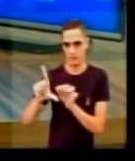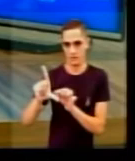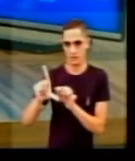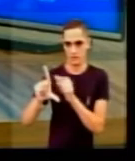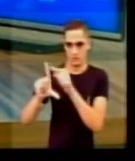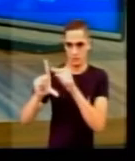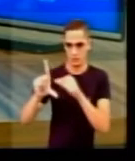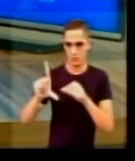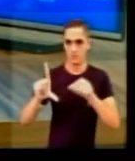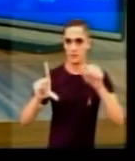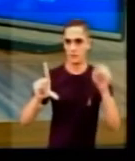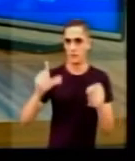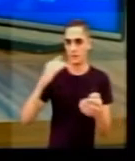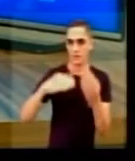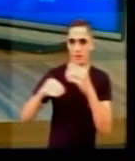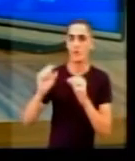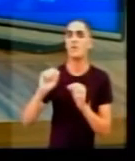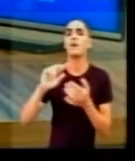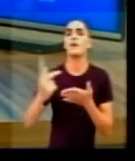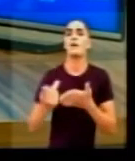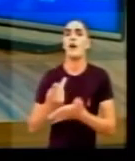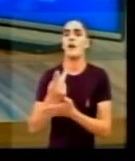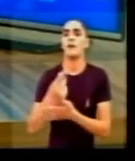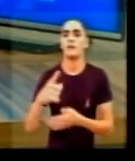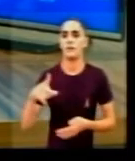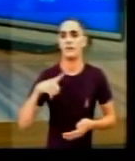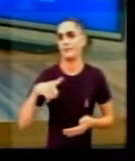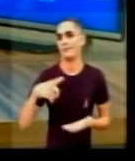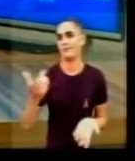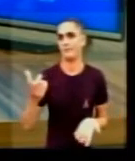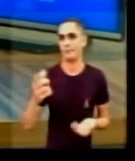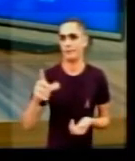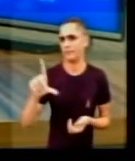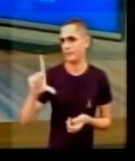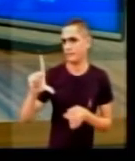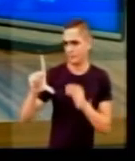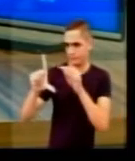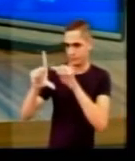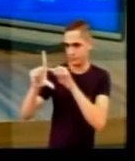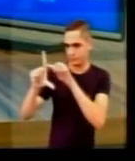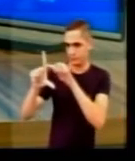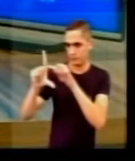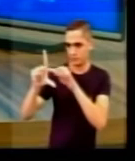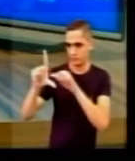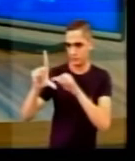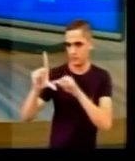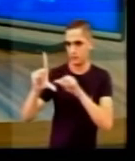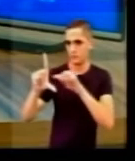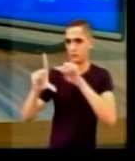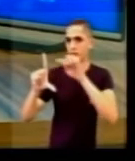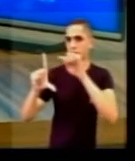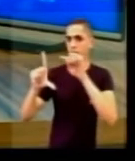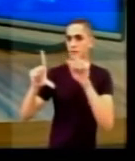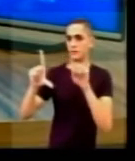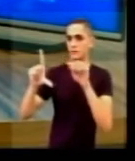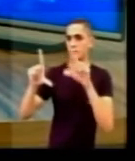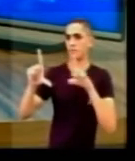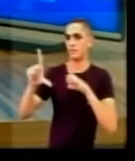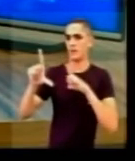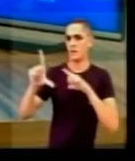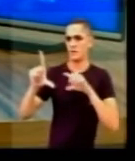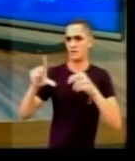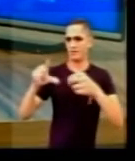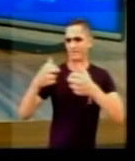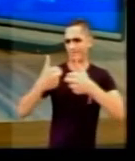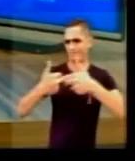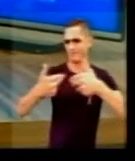nosso pico, né? Nós tivemos aqui bastante casos de contaminados, que é a